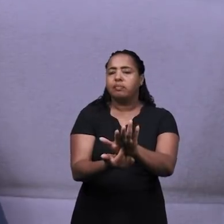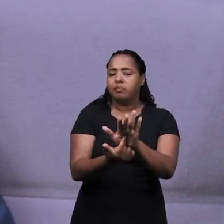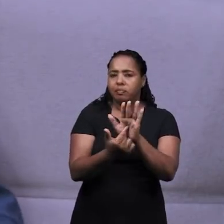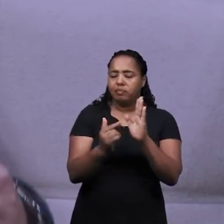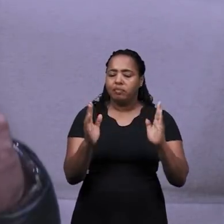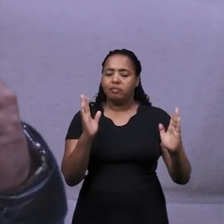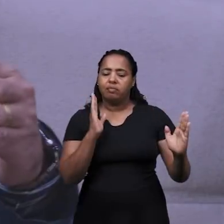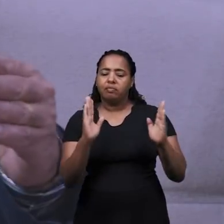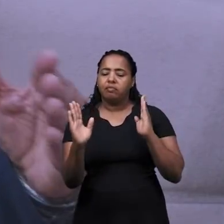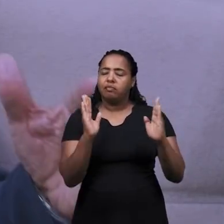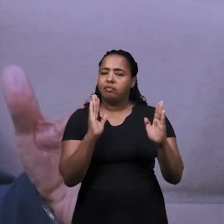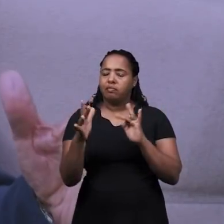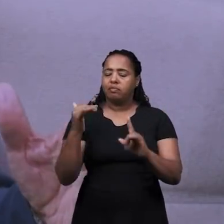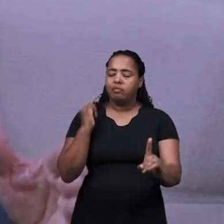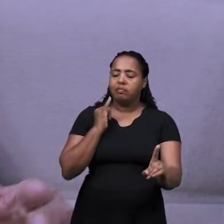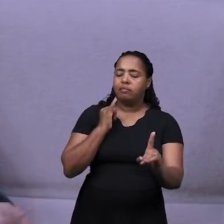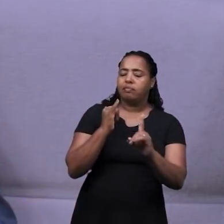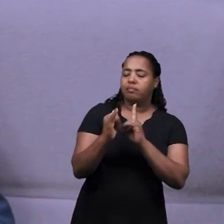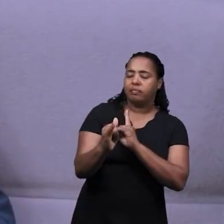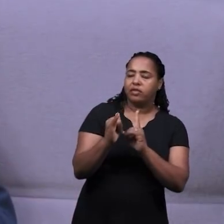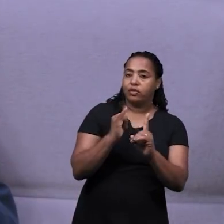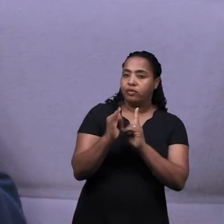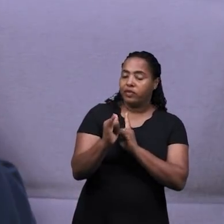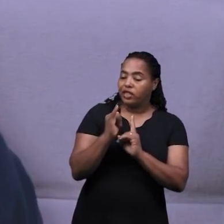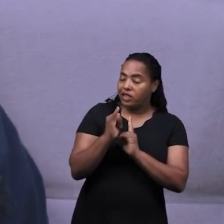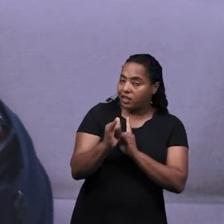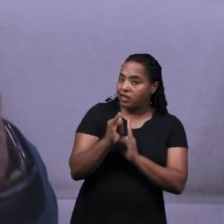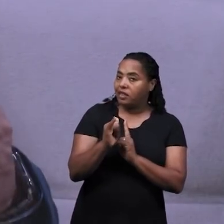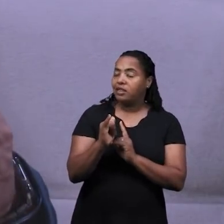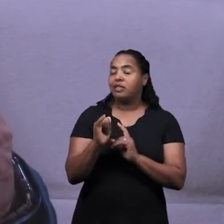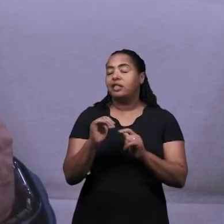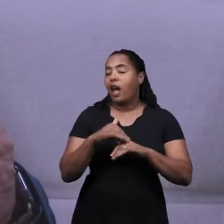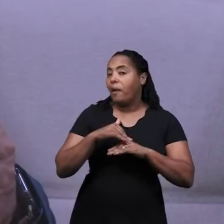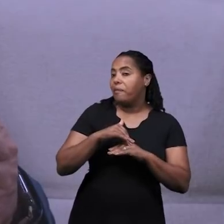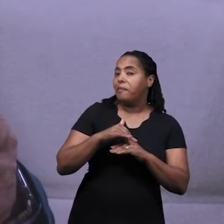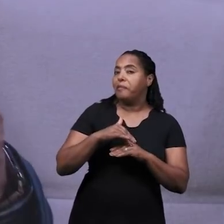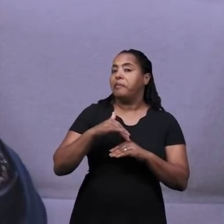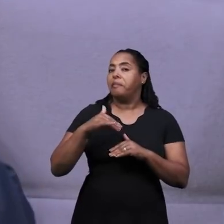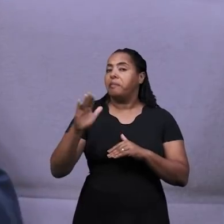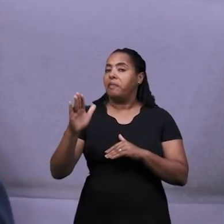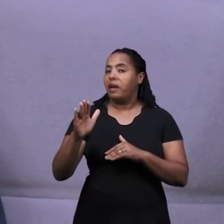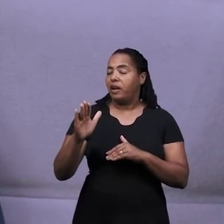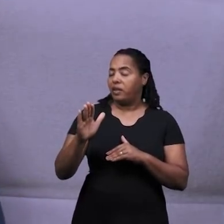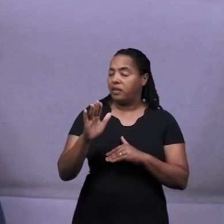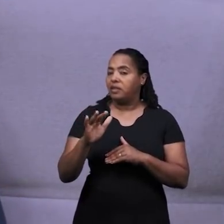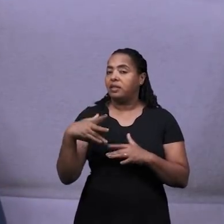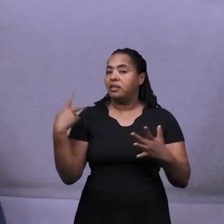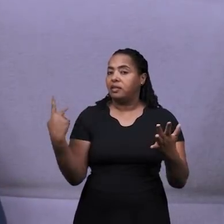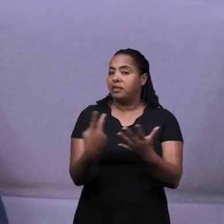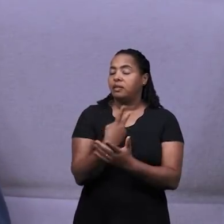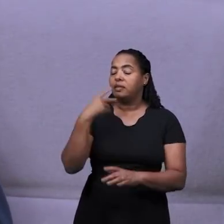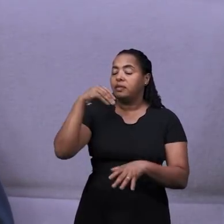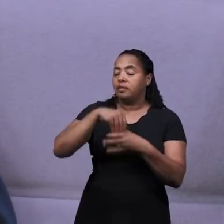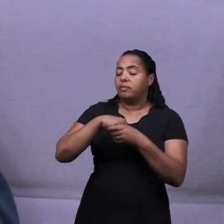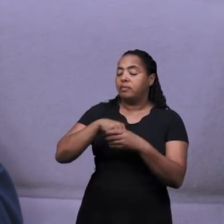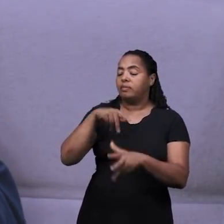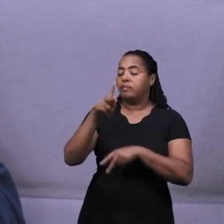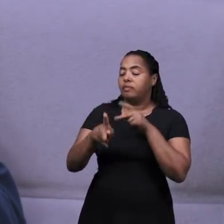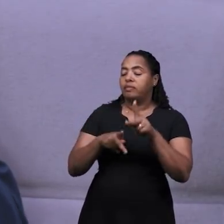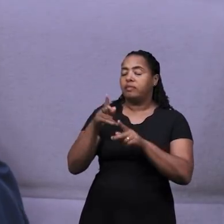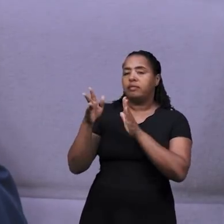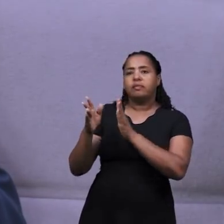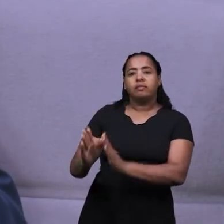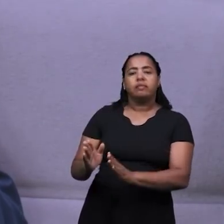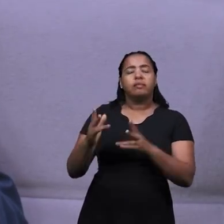paralelo profético de algo muito maior que viria sobre a igreja,